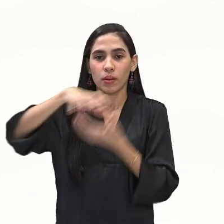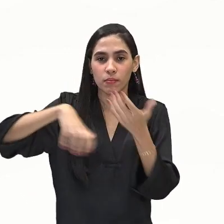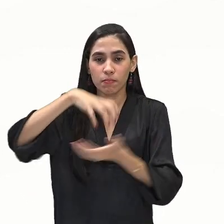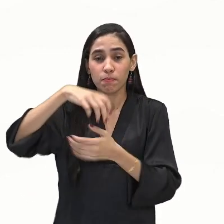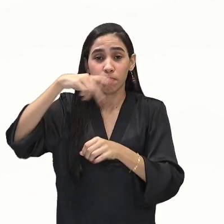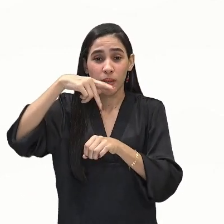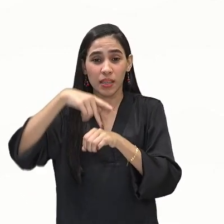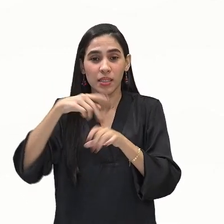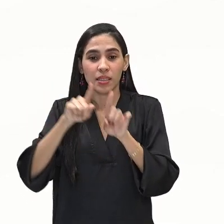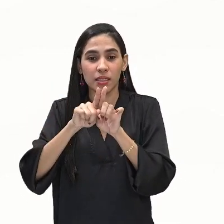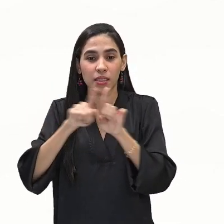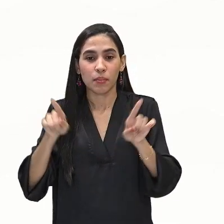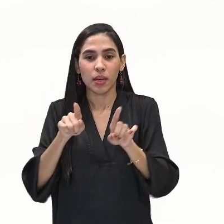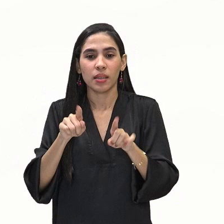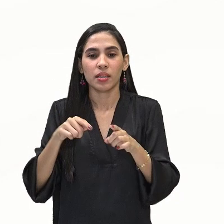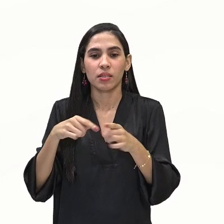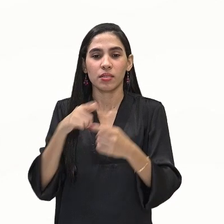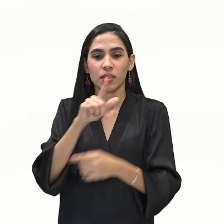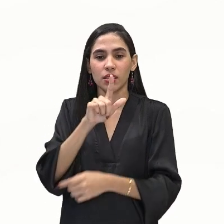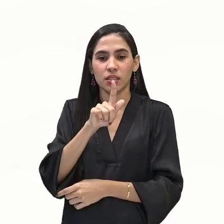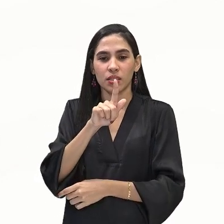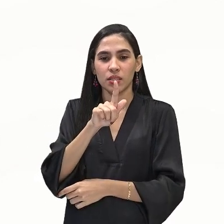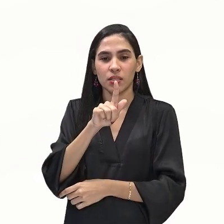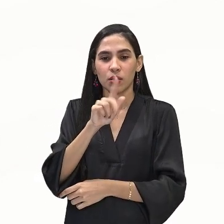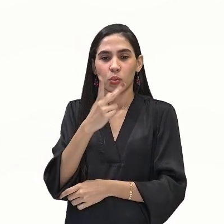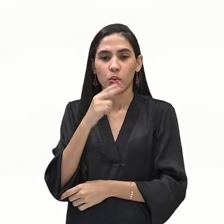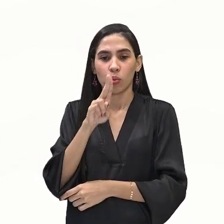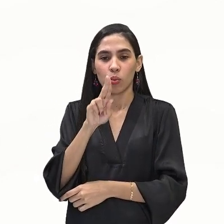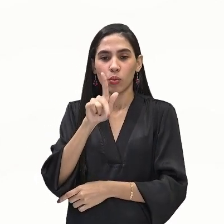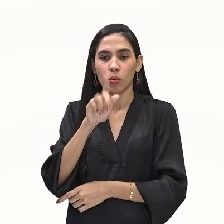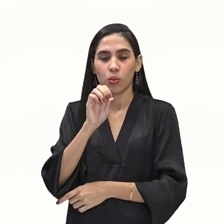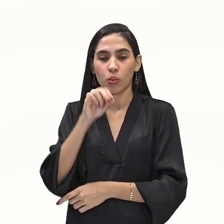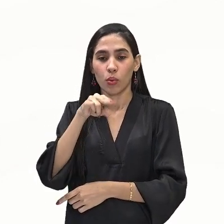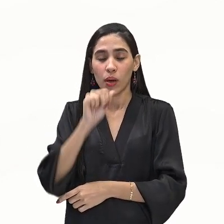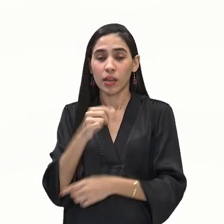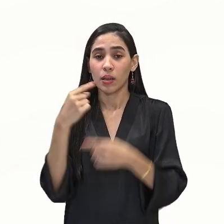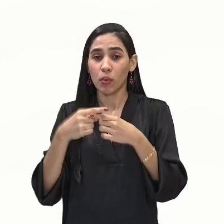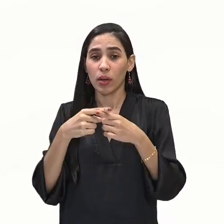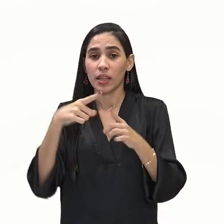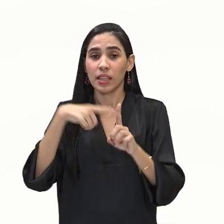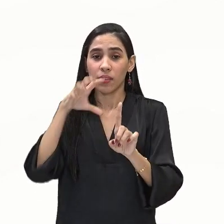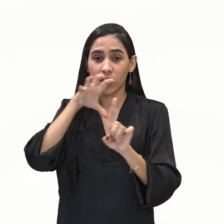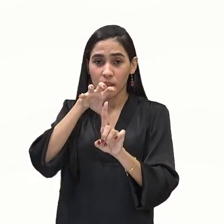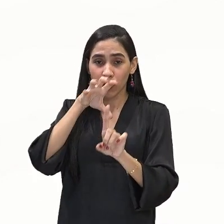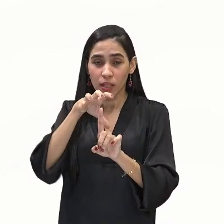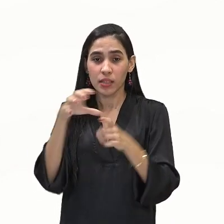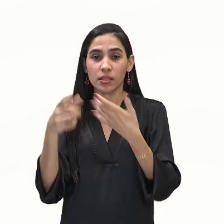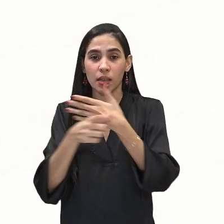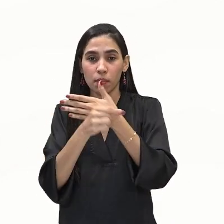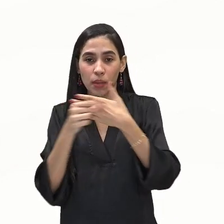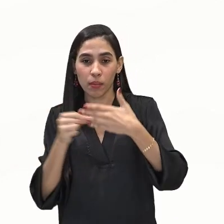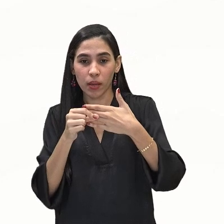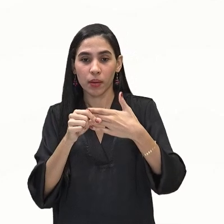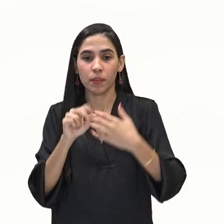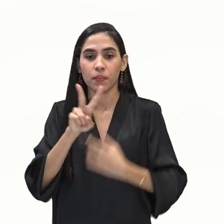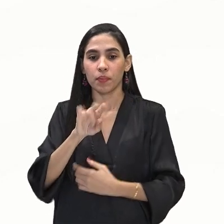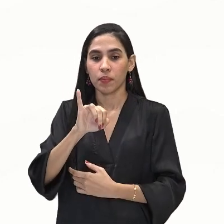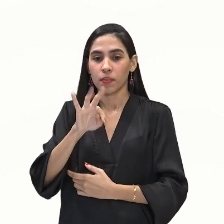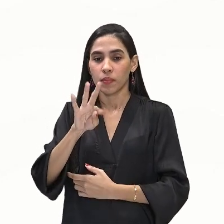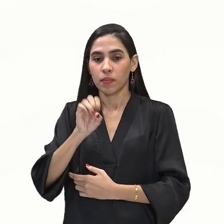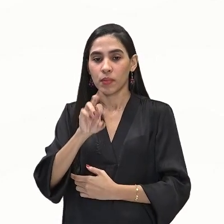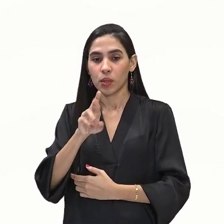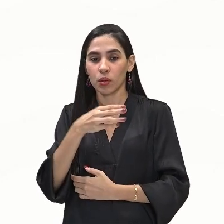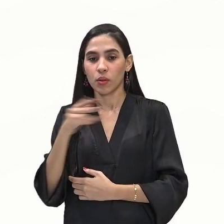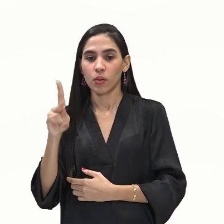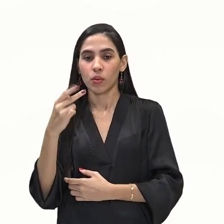geração hugoana. Por quê? Porque teve influência do poeta Victor Hugo. Ok?